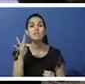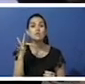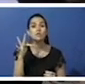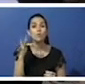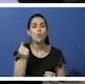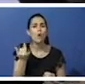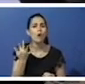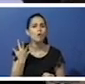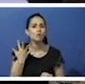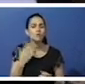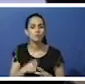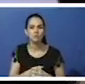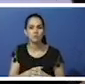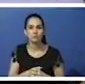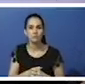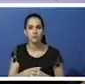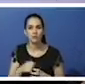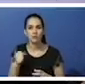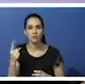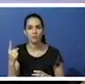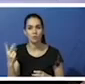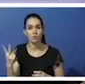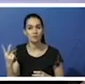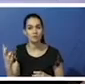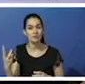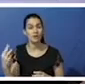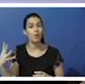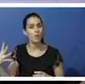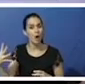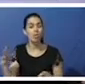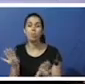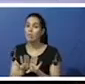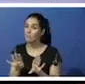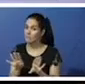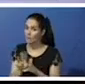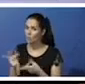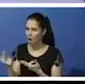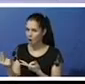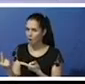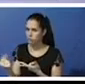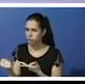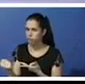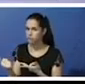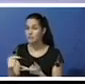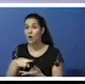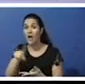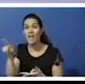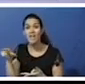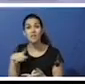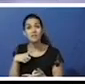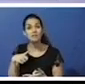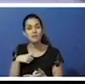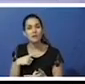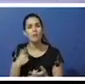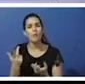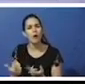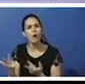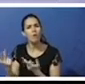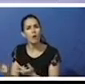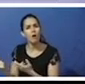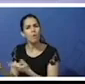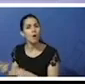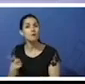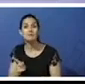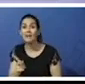Francisco ganhou também 4. 1, 2, 3, 4. Eles têm que ganhar sempre a mesma